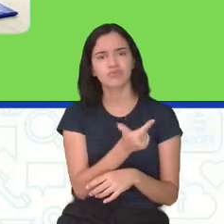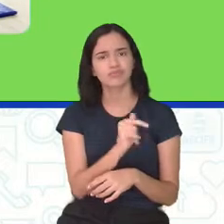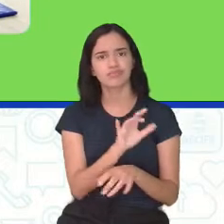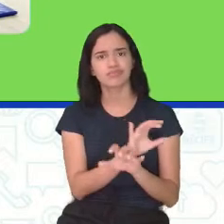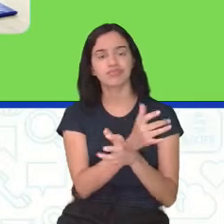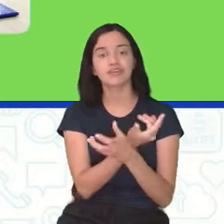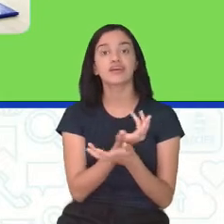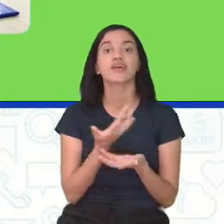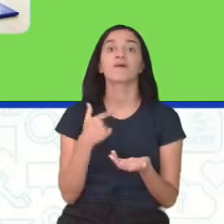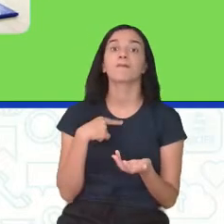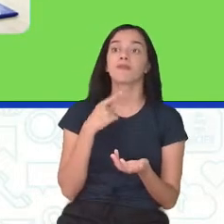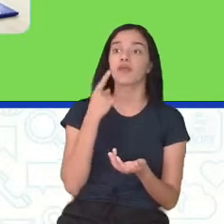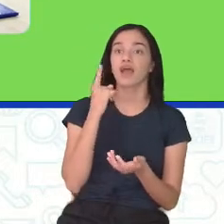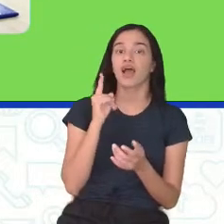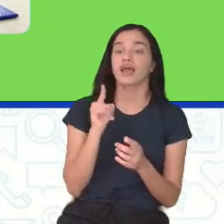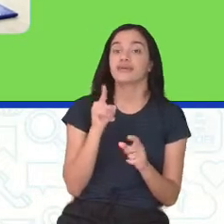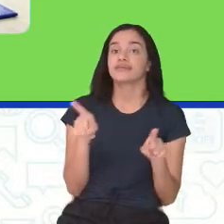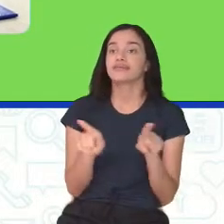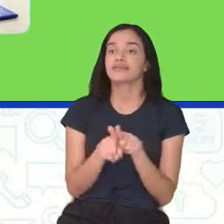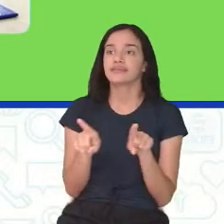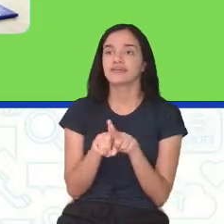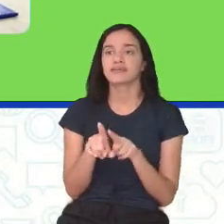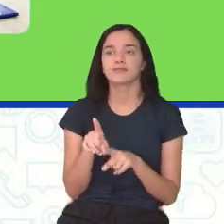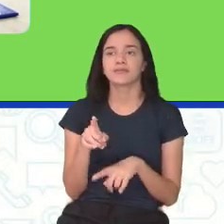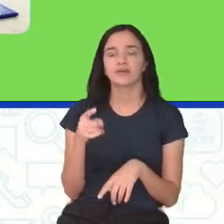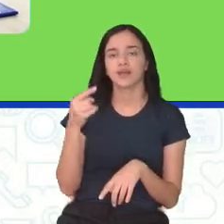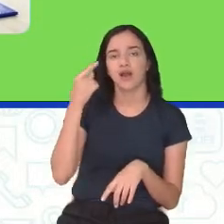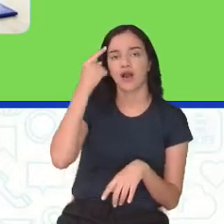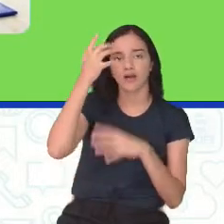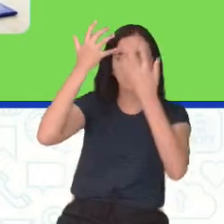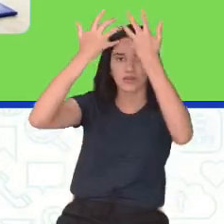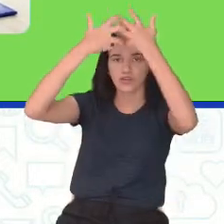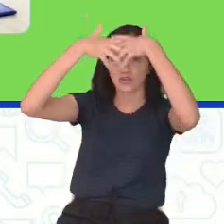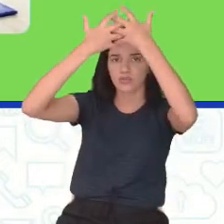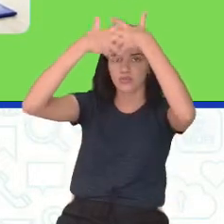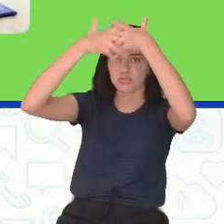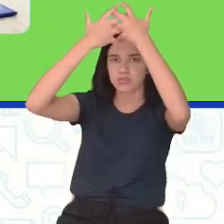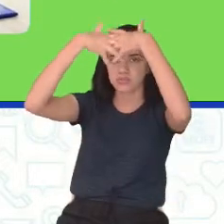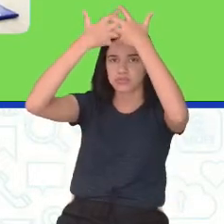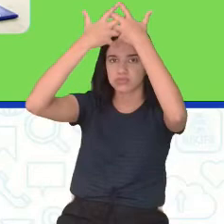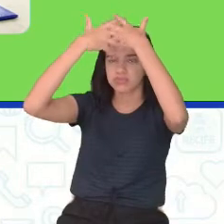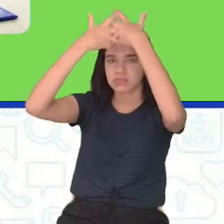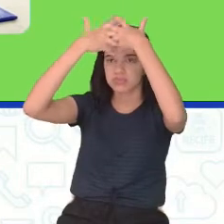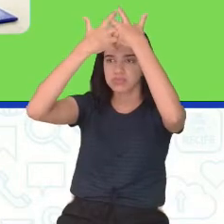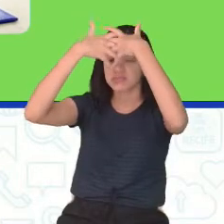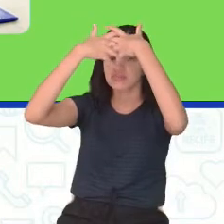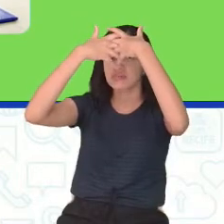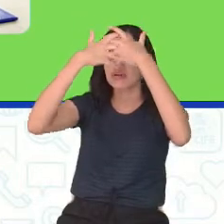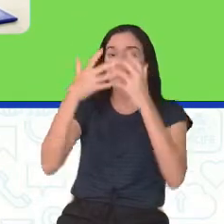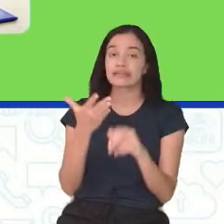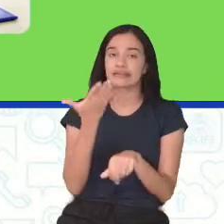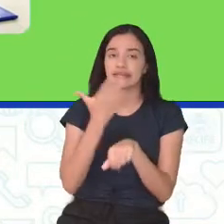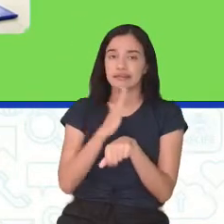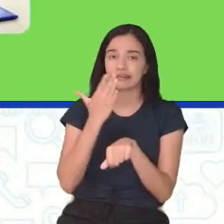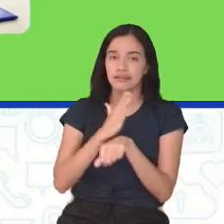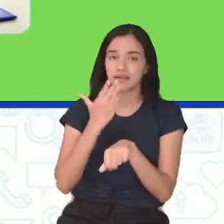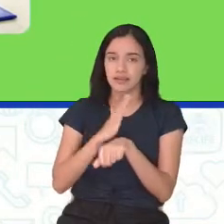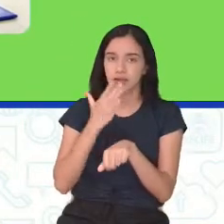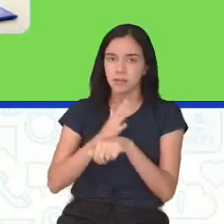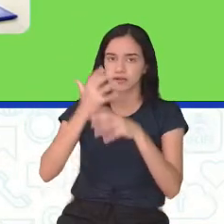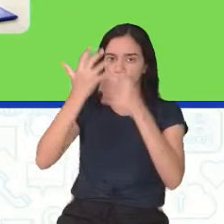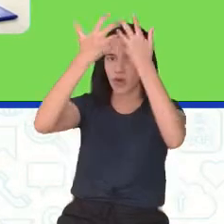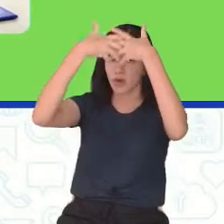aí o contorcionismo, a ginástica cerebral, que está mais ligada aí com aspectos de treinamento do nosso